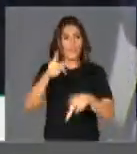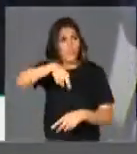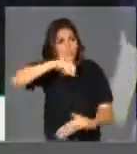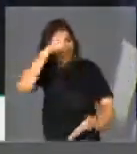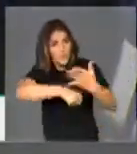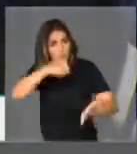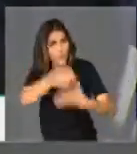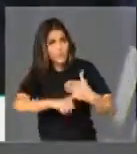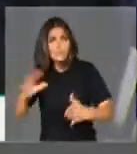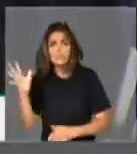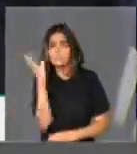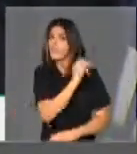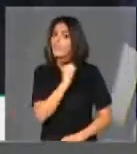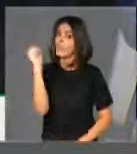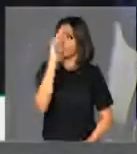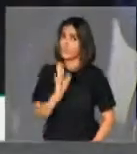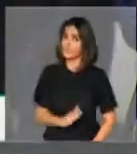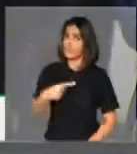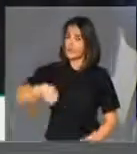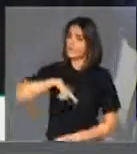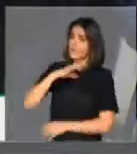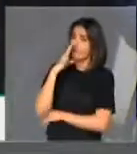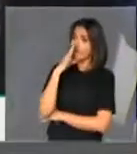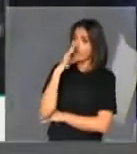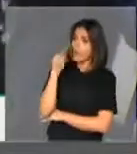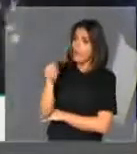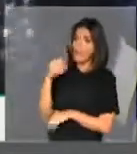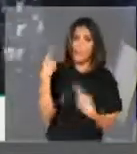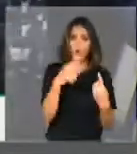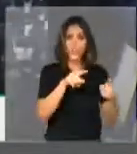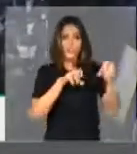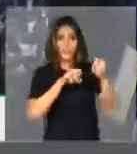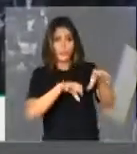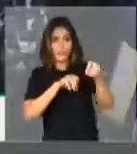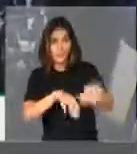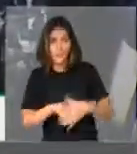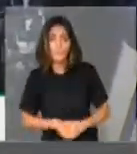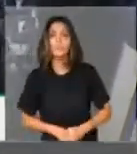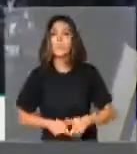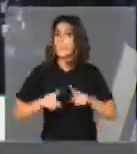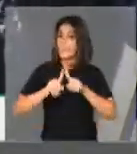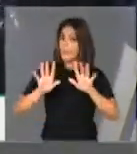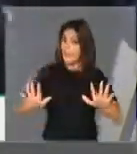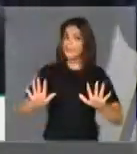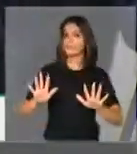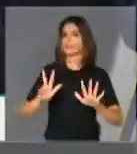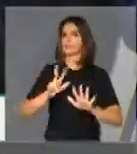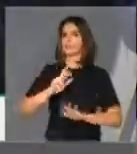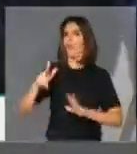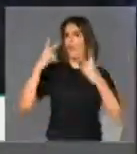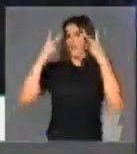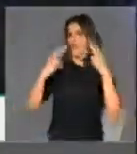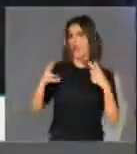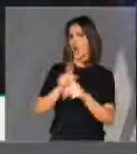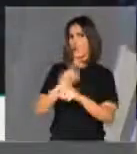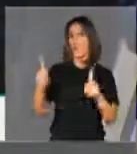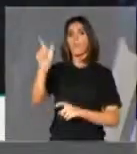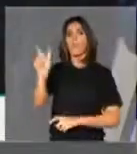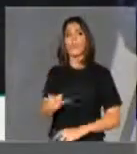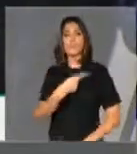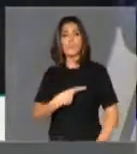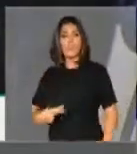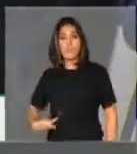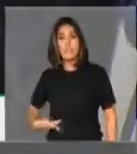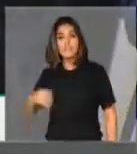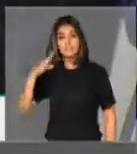país diante dos ataques brutais que nós estamos vendo na educação brasileira. Mas a situação também não é normal, porque nós temos um